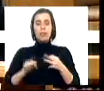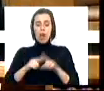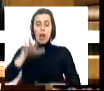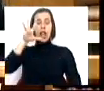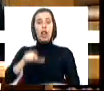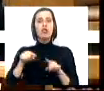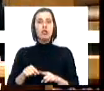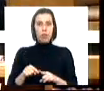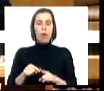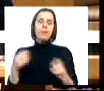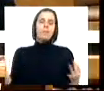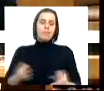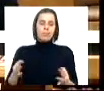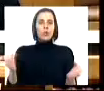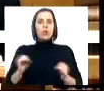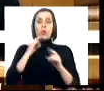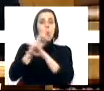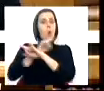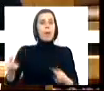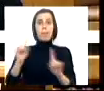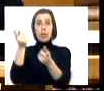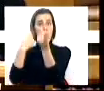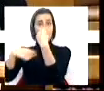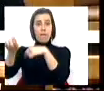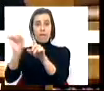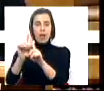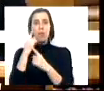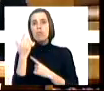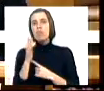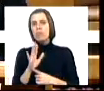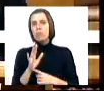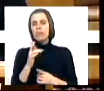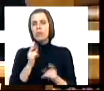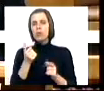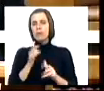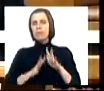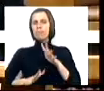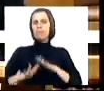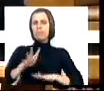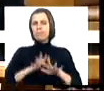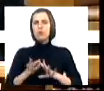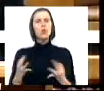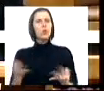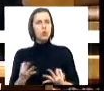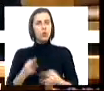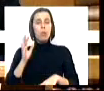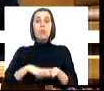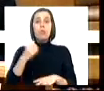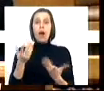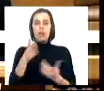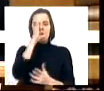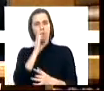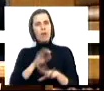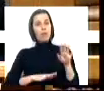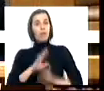Administrativo de Lisboa, apesar de não ter impedido a venda, demonstrou grande apreensão em relação à atitude